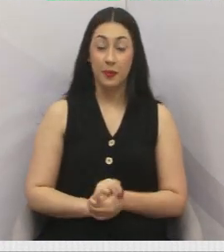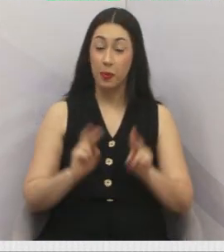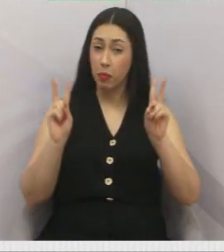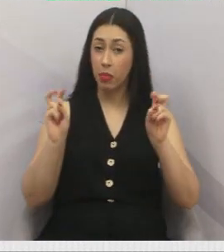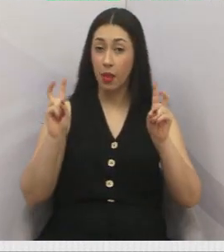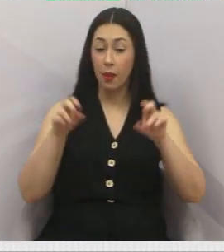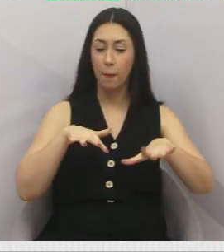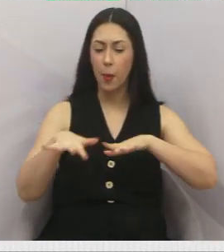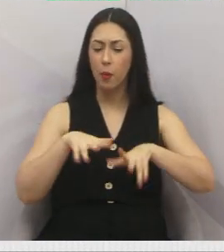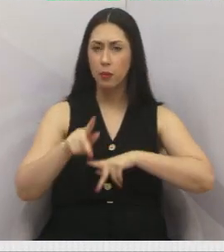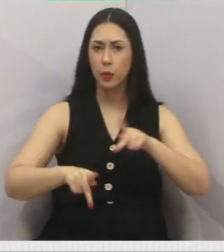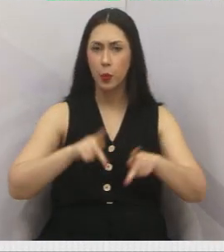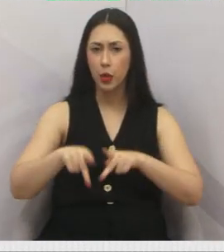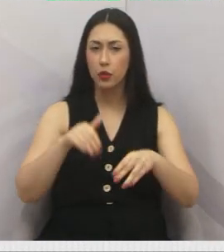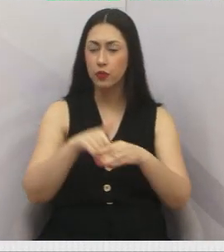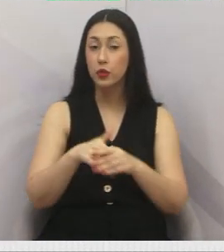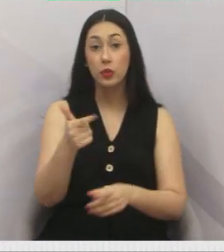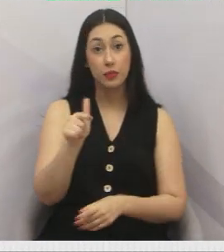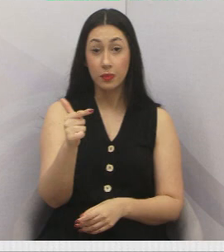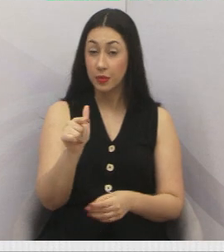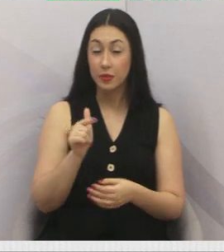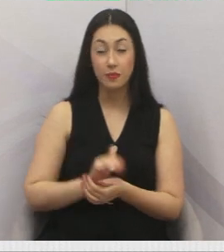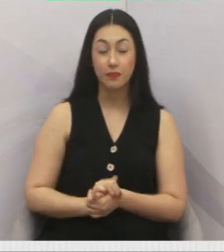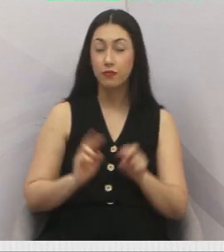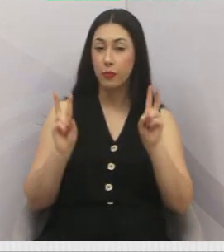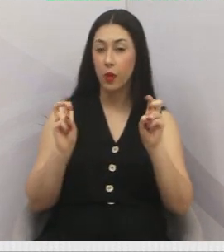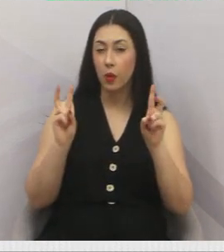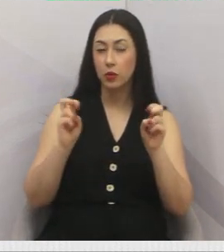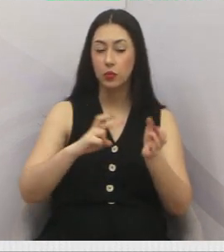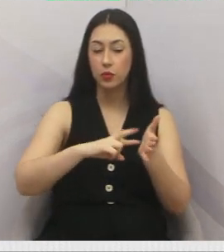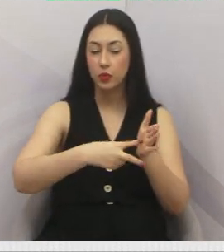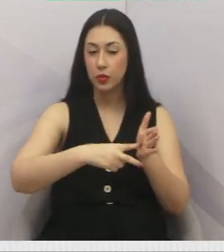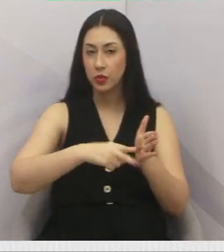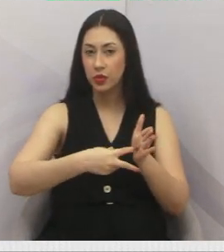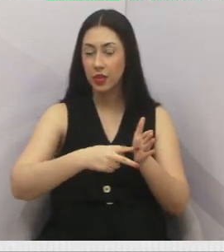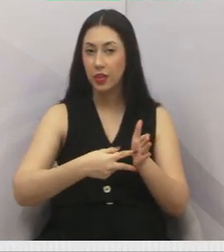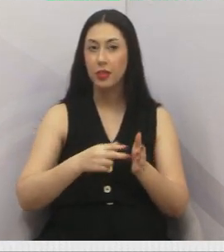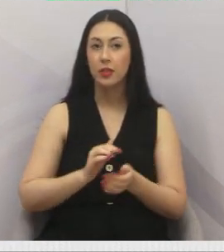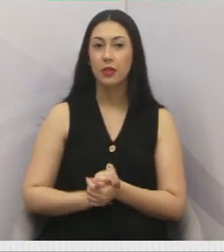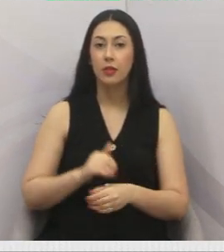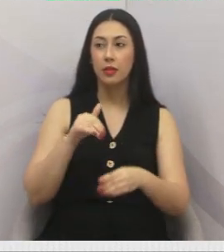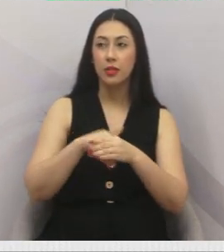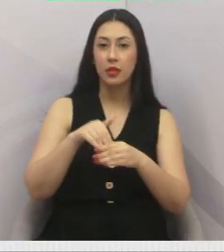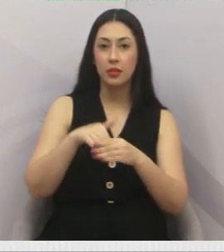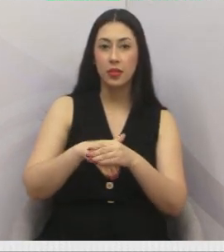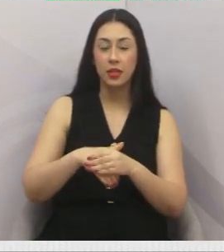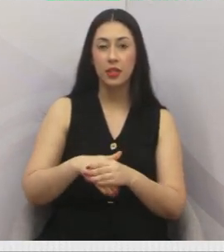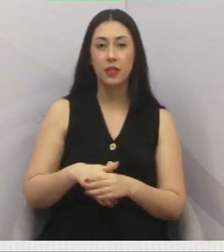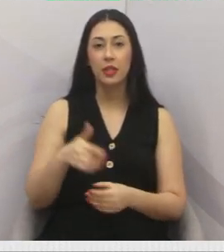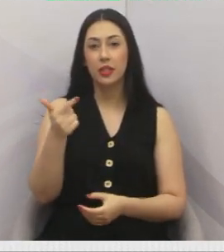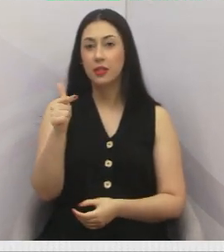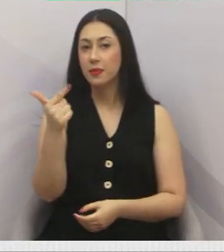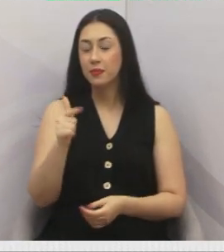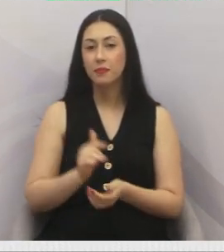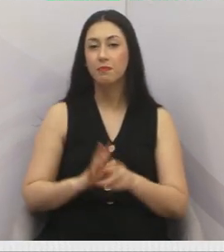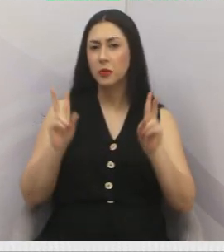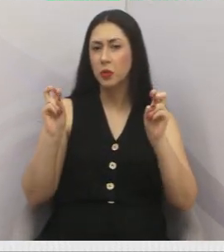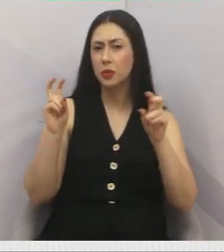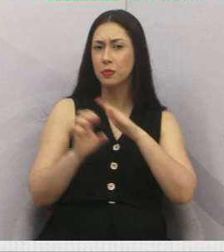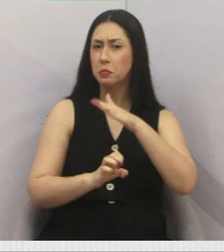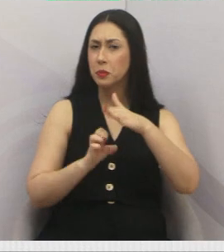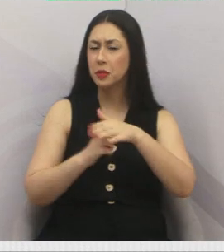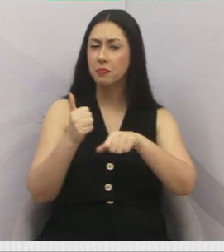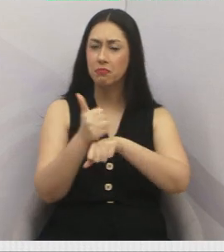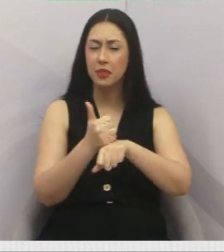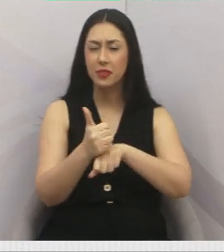Segmento movimentos populares, voto em branco. Segmento entidade de classe sindical, voto em branco. Segmento empresas e